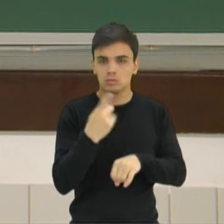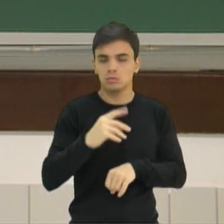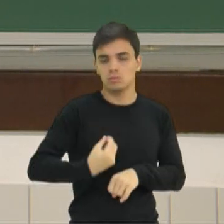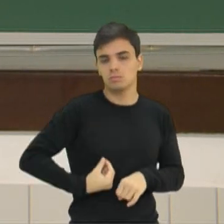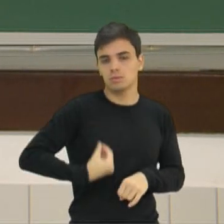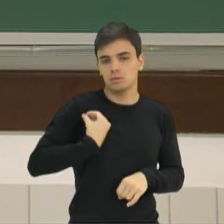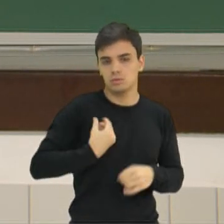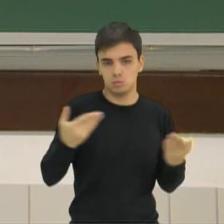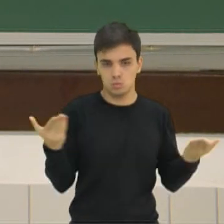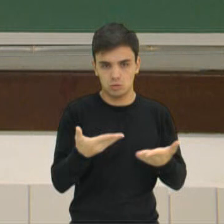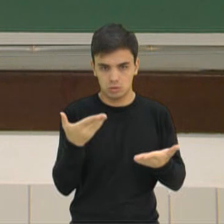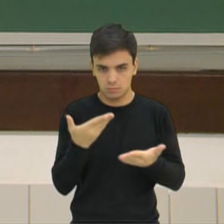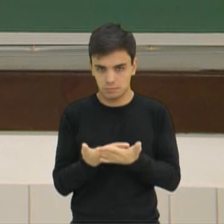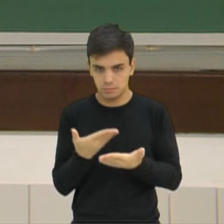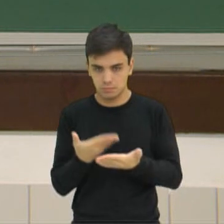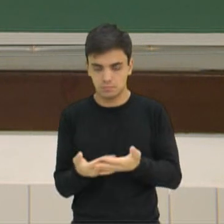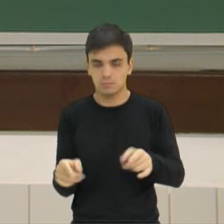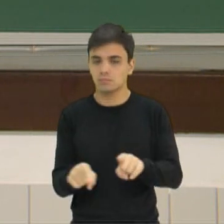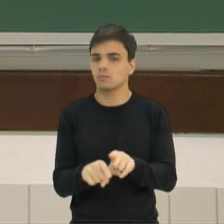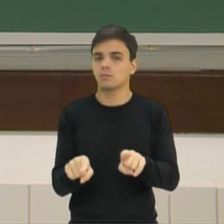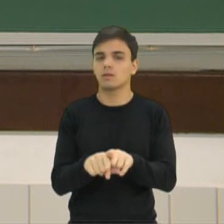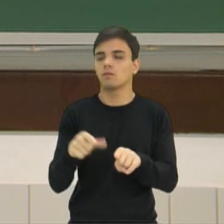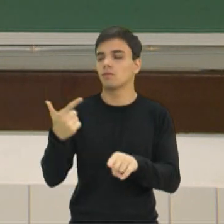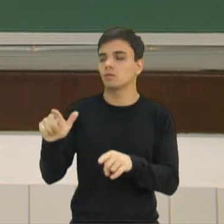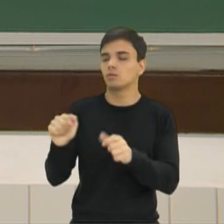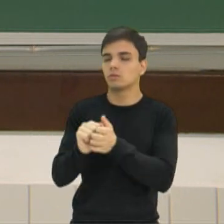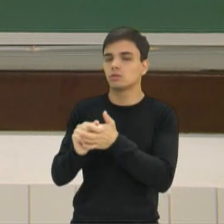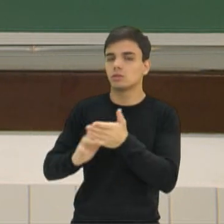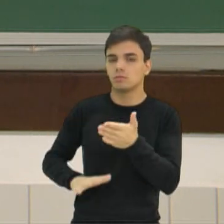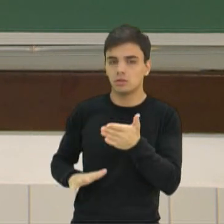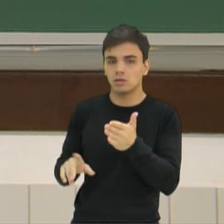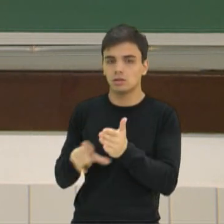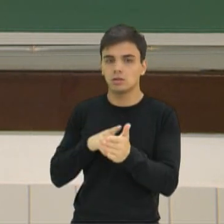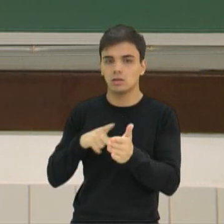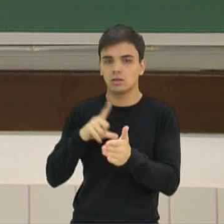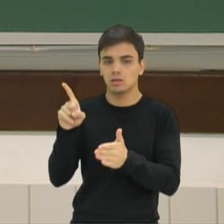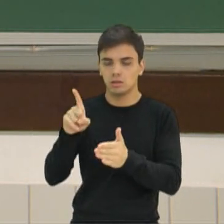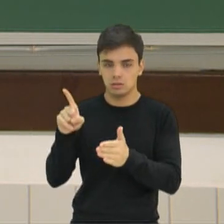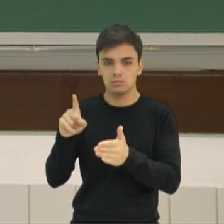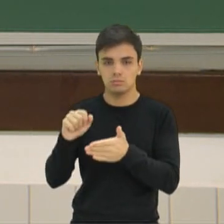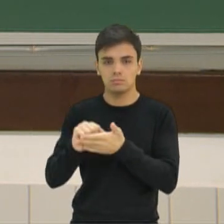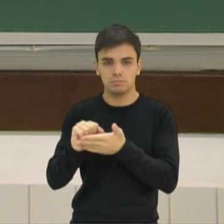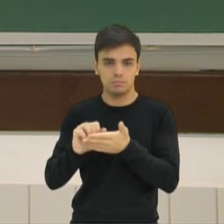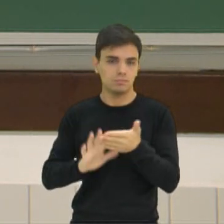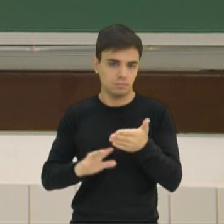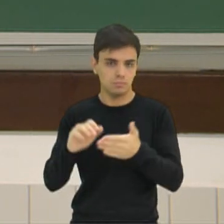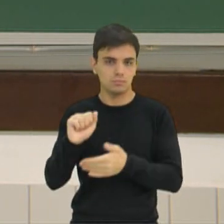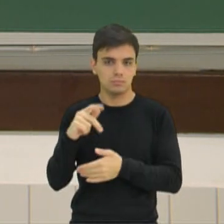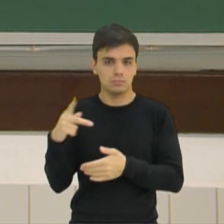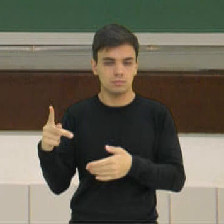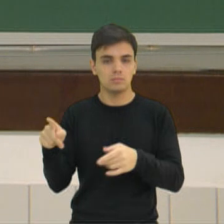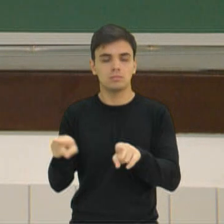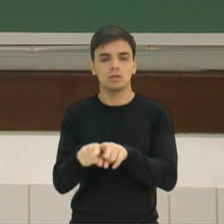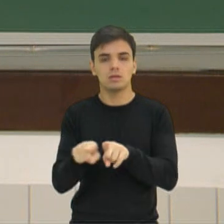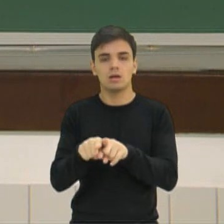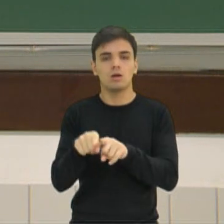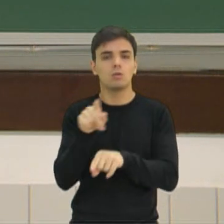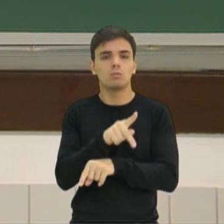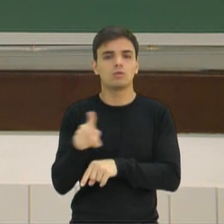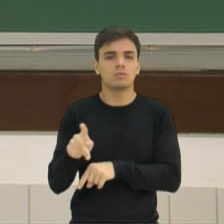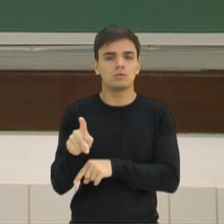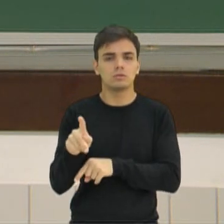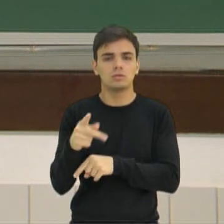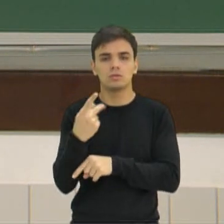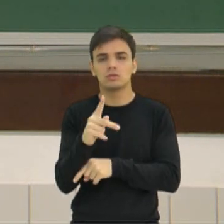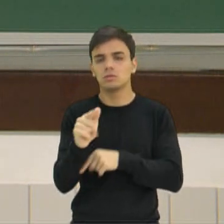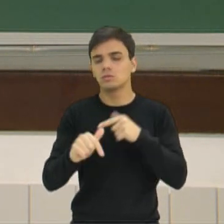que estamos desenvolvendo. Façam também as outras atividades que são postadas lá no aplicativo para que o professor acompanhe o rendimento de vocês. Alunos que